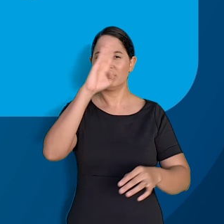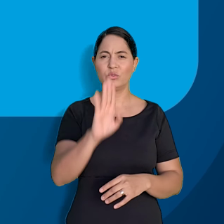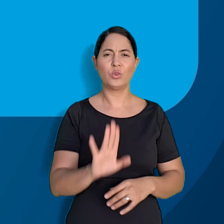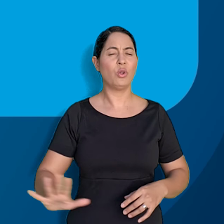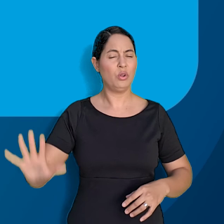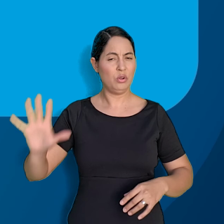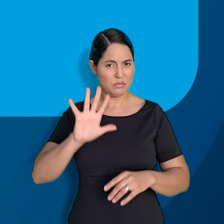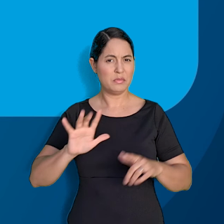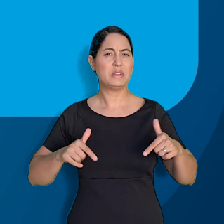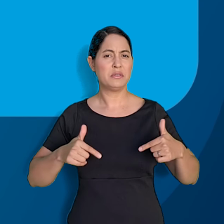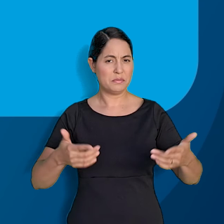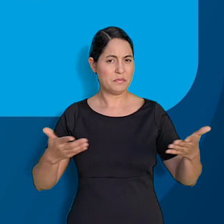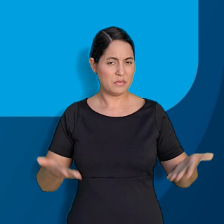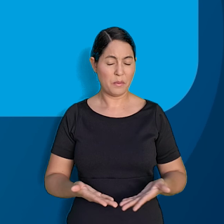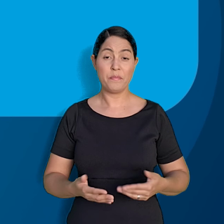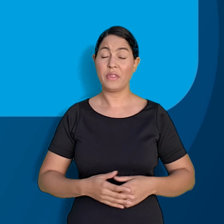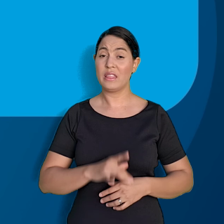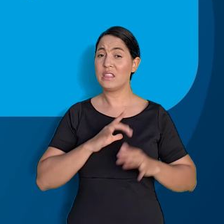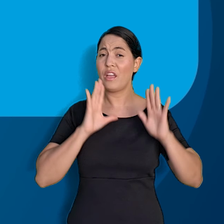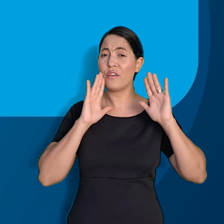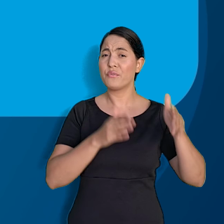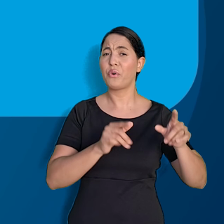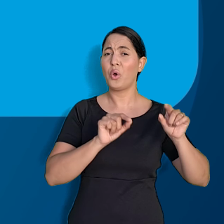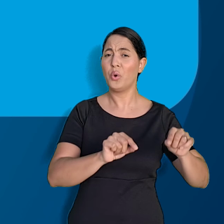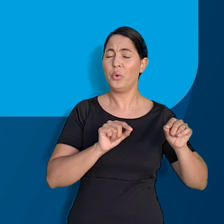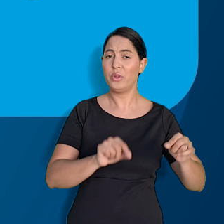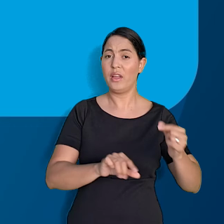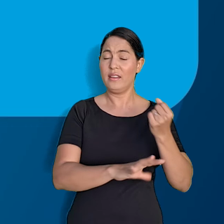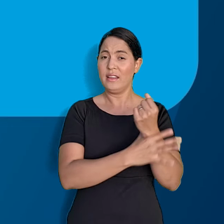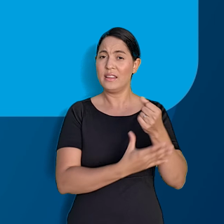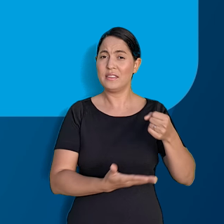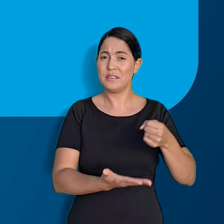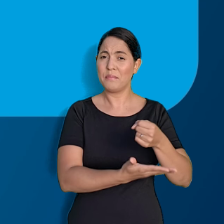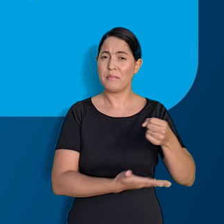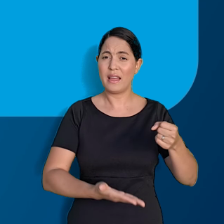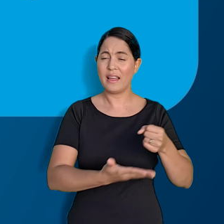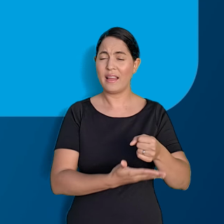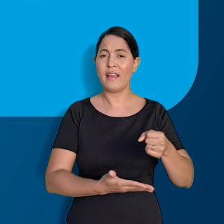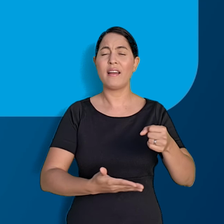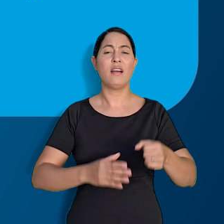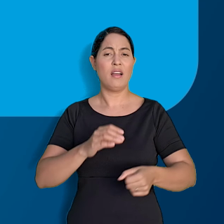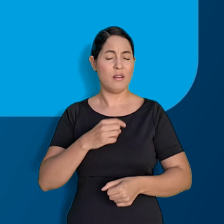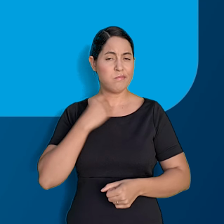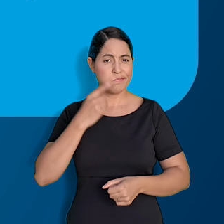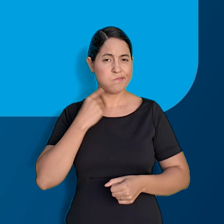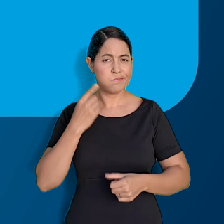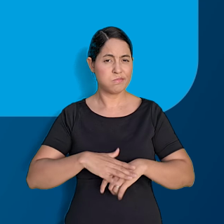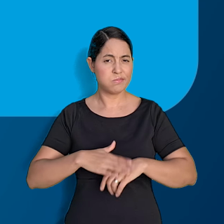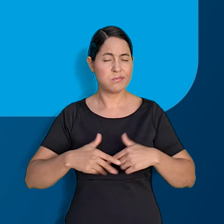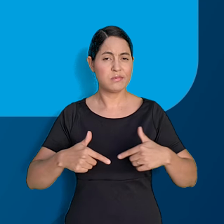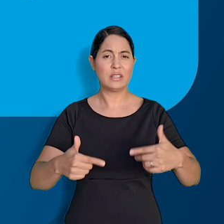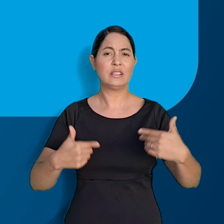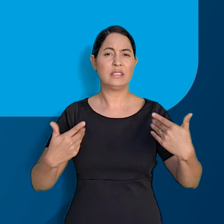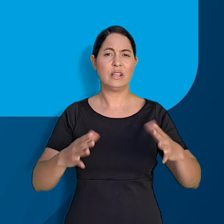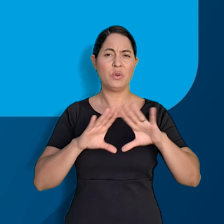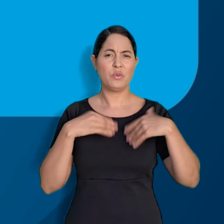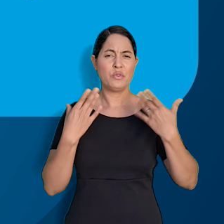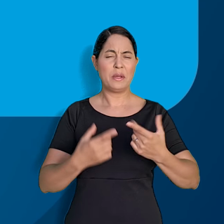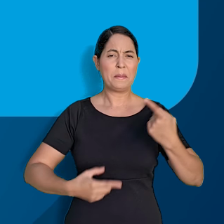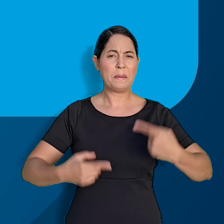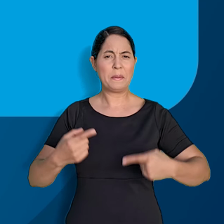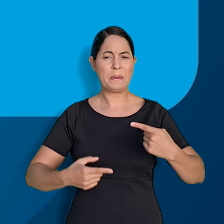país. Focada na proteção das garantias essenciais ao livre exercício da advocacia, a conferência discutirá